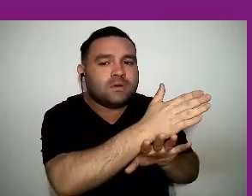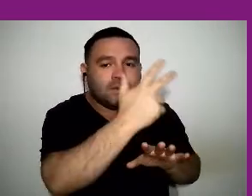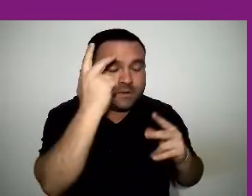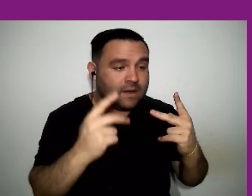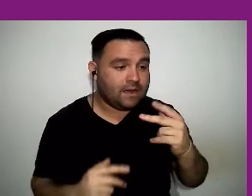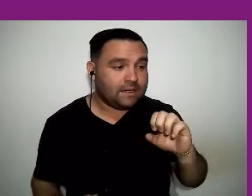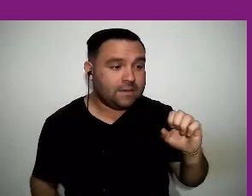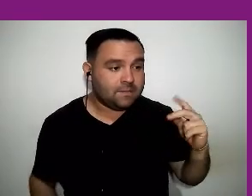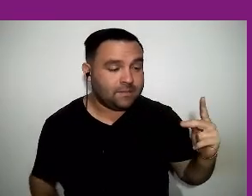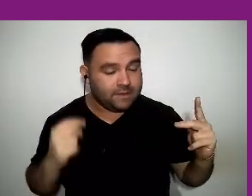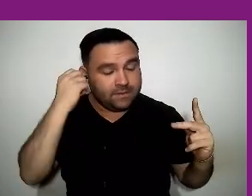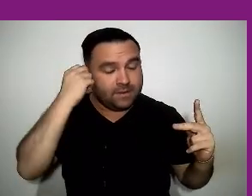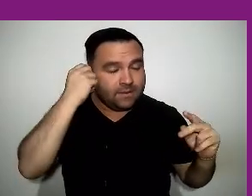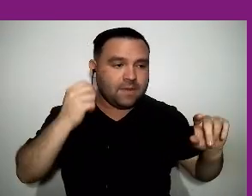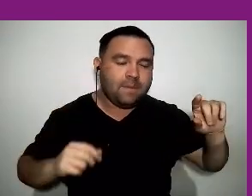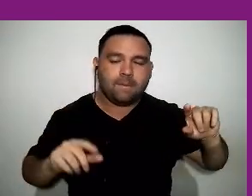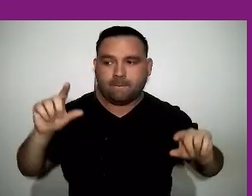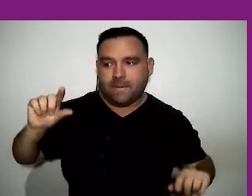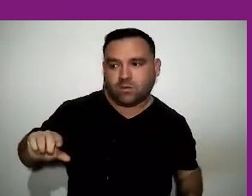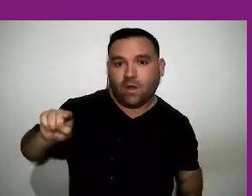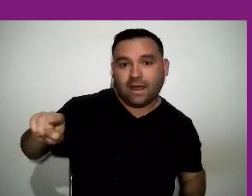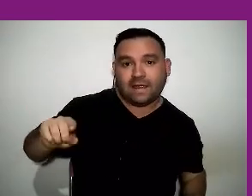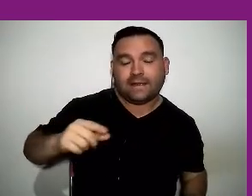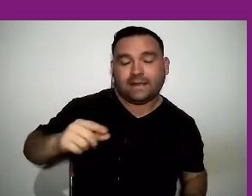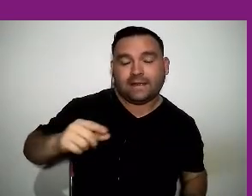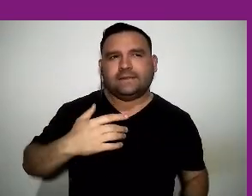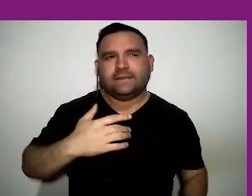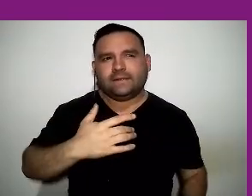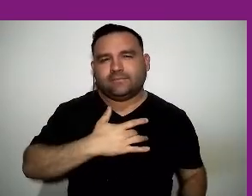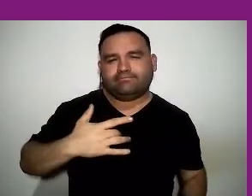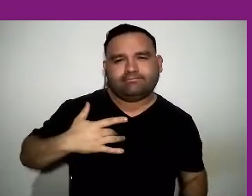PIP baixa tiveram uma sobrevida